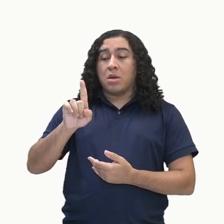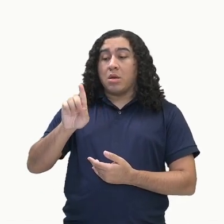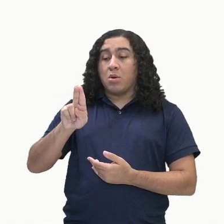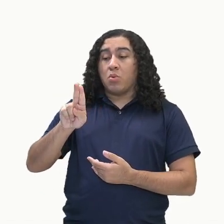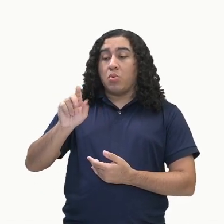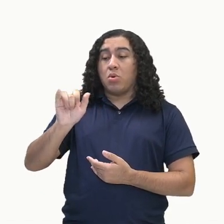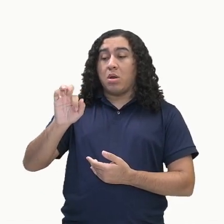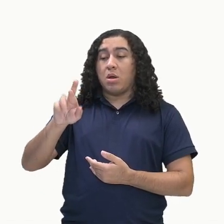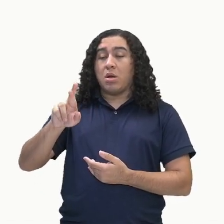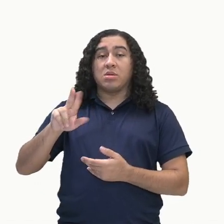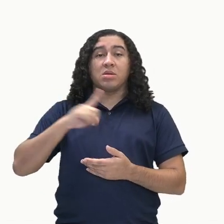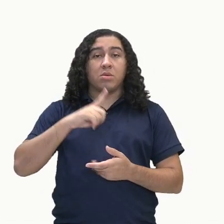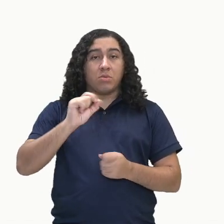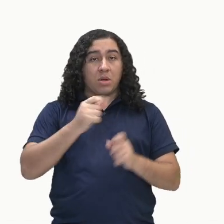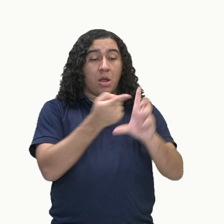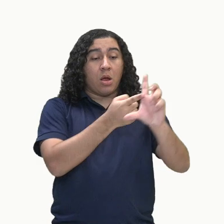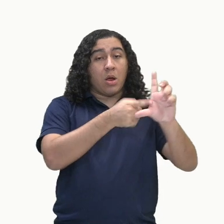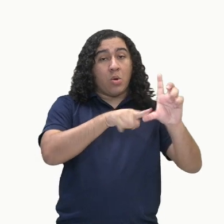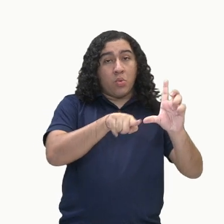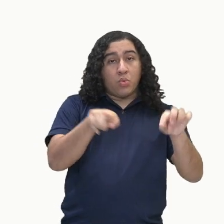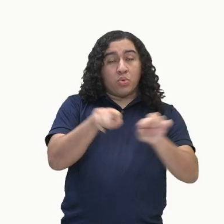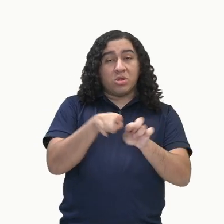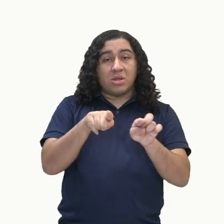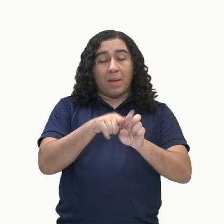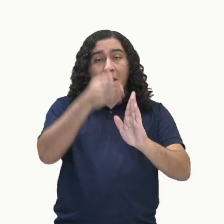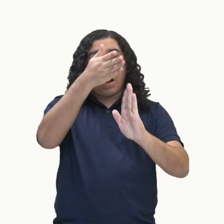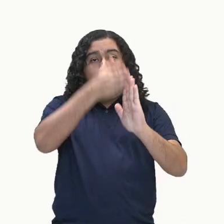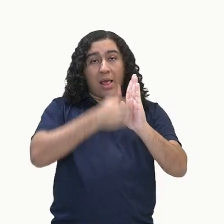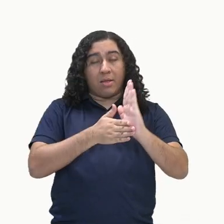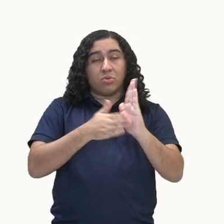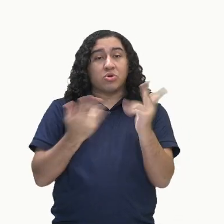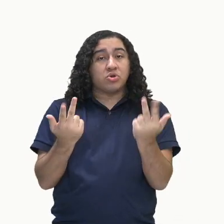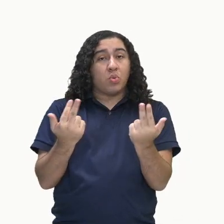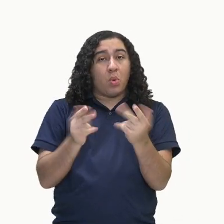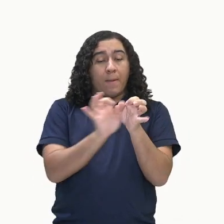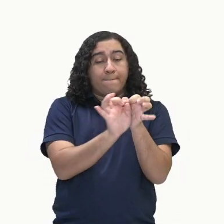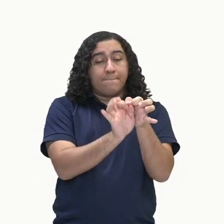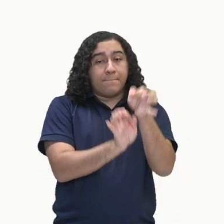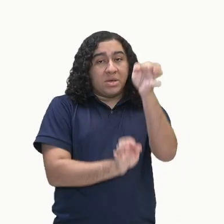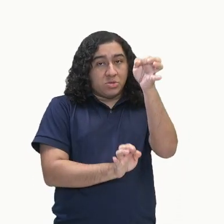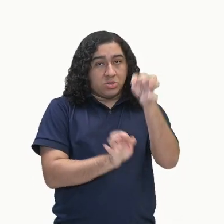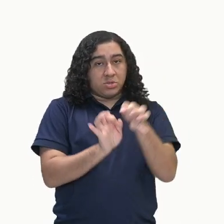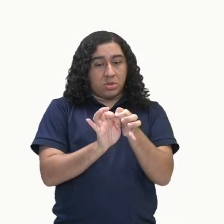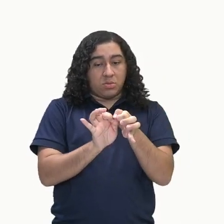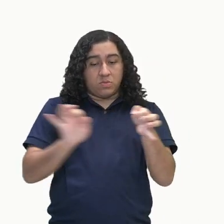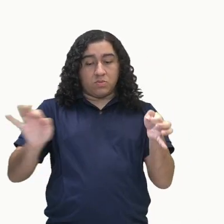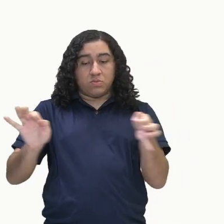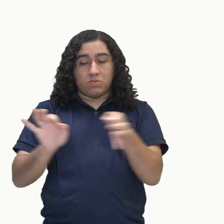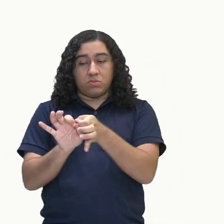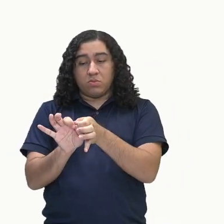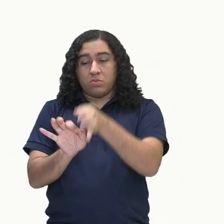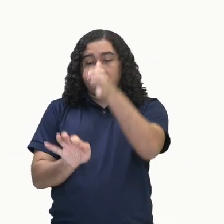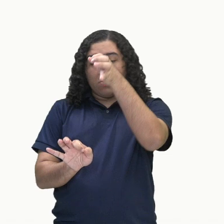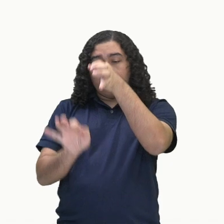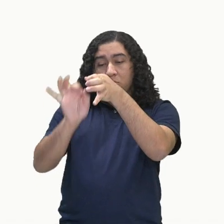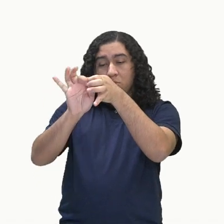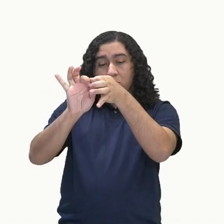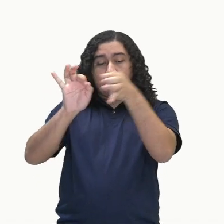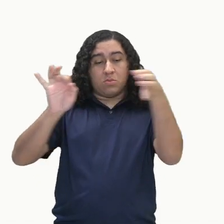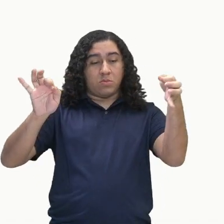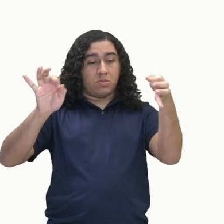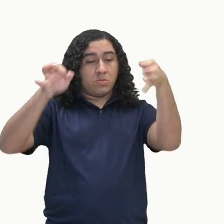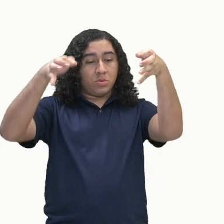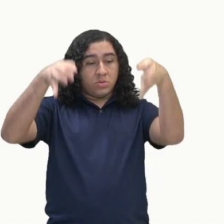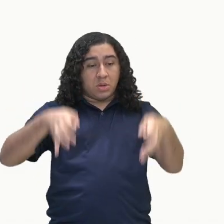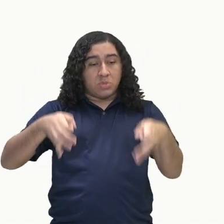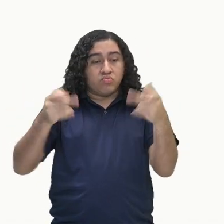lados e ângulos de mesma medida, tá? Ou congruentes. Tudo bem? Então, qual